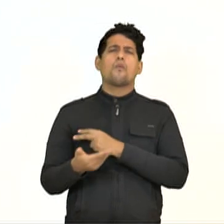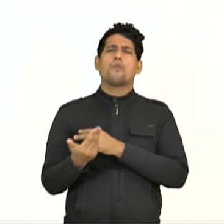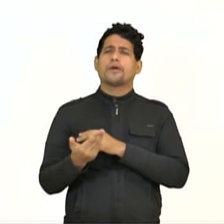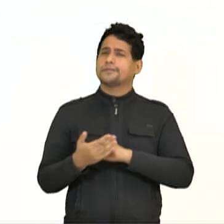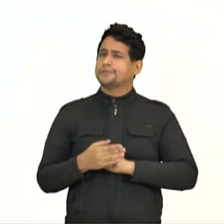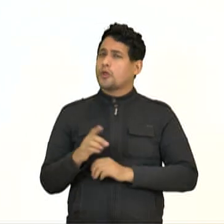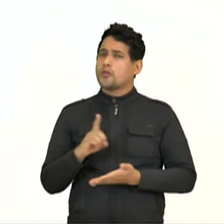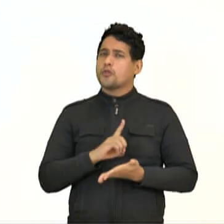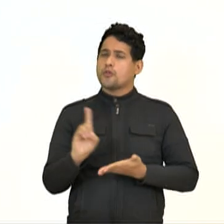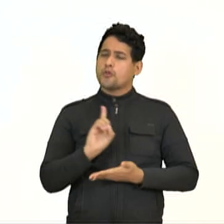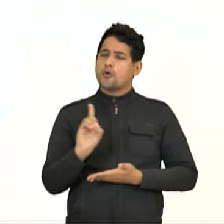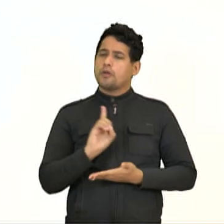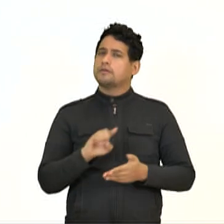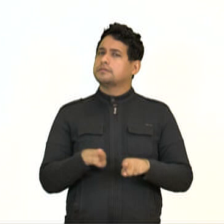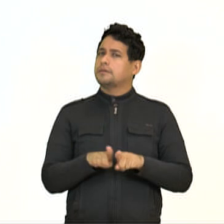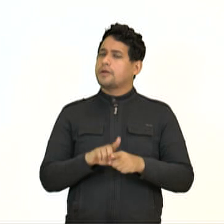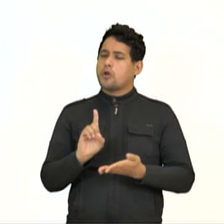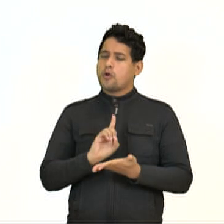$575,